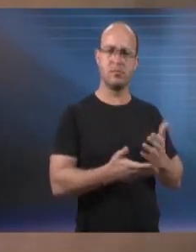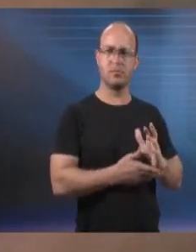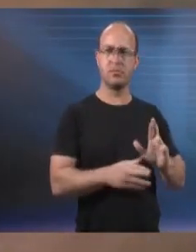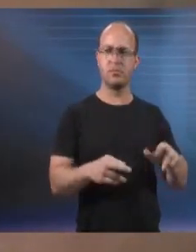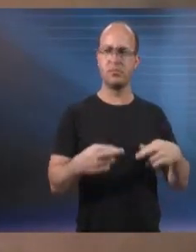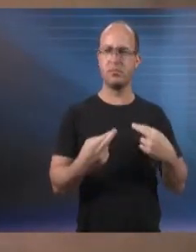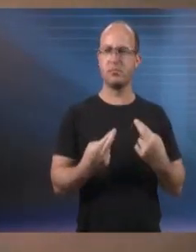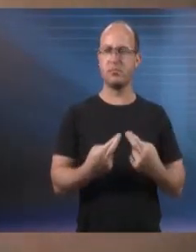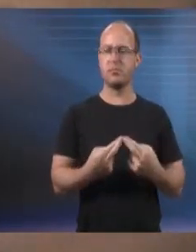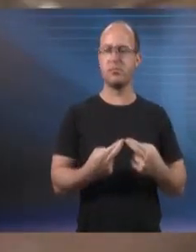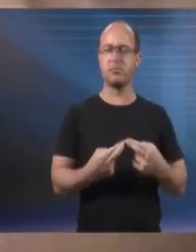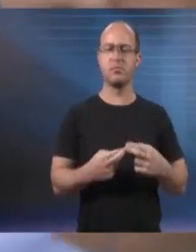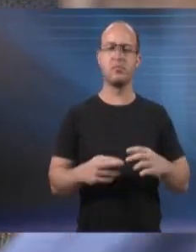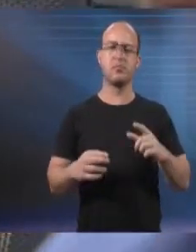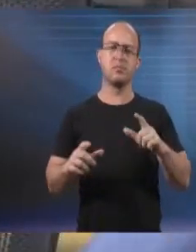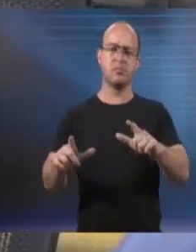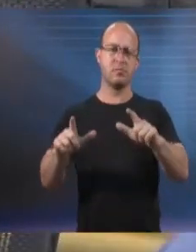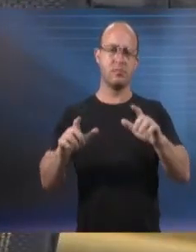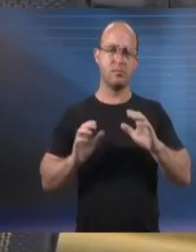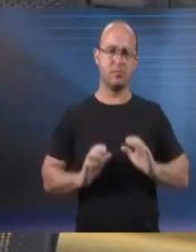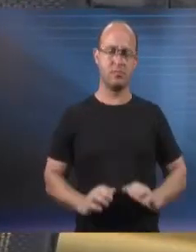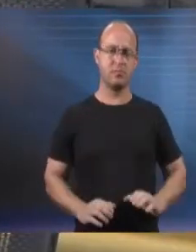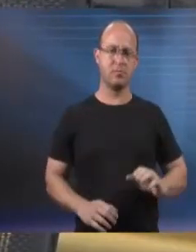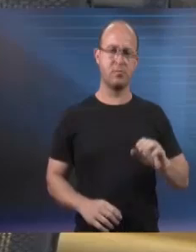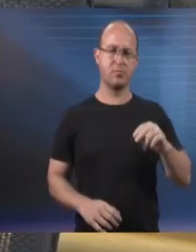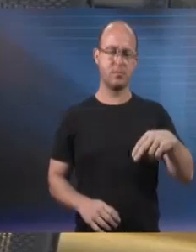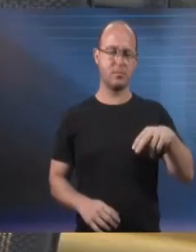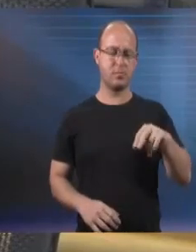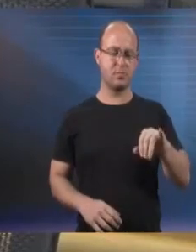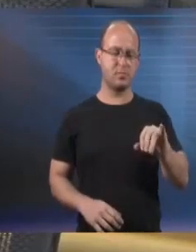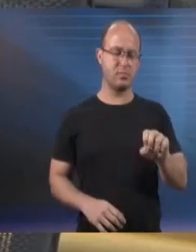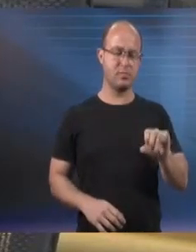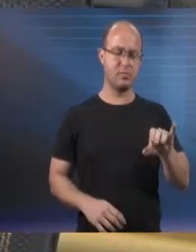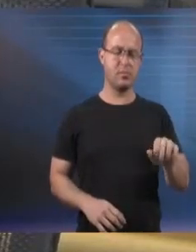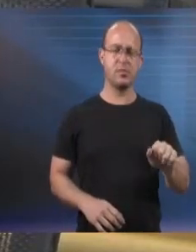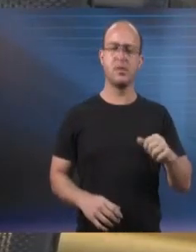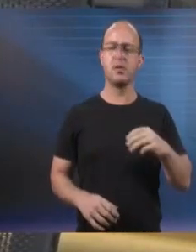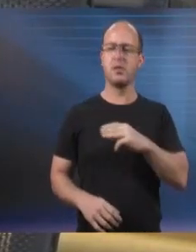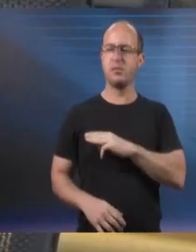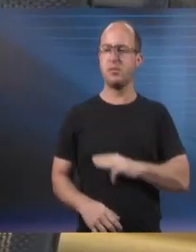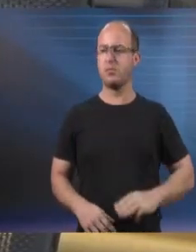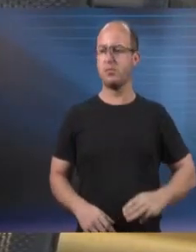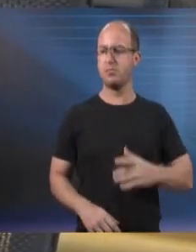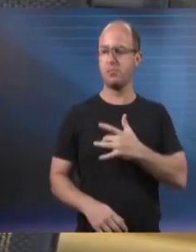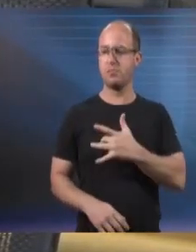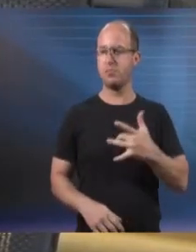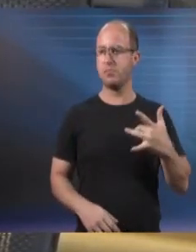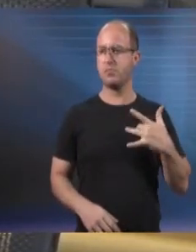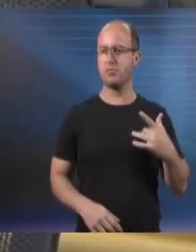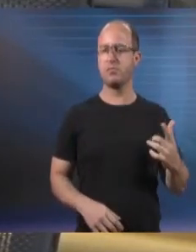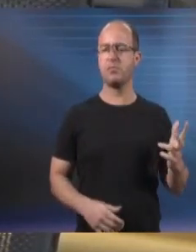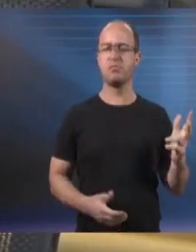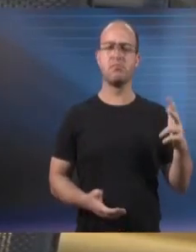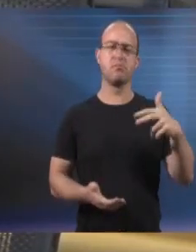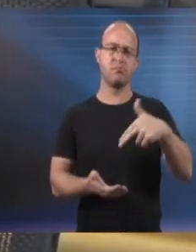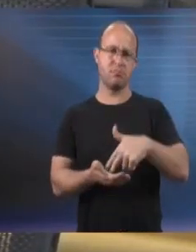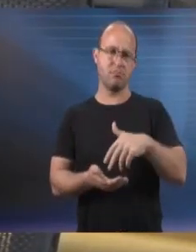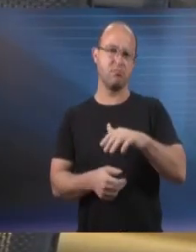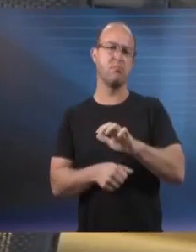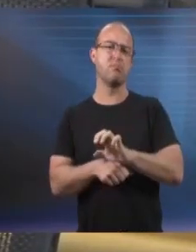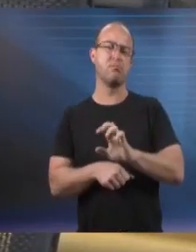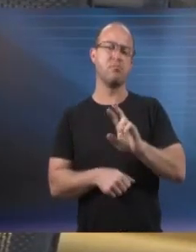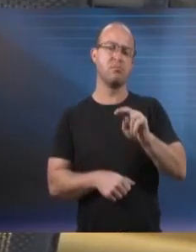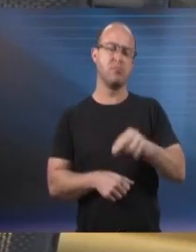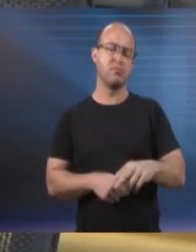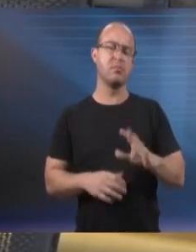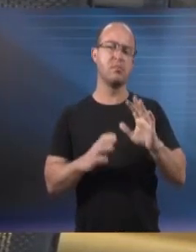sessão, um título de cidadã, a senhora Anísia Trindade, a ministra da Saúde, que virá em breve ao estado do Rio Grande do